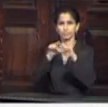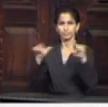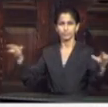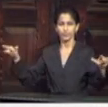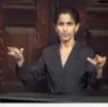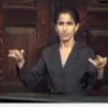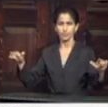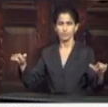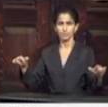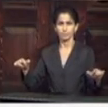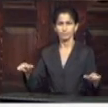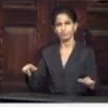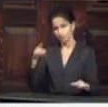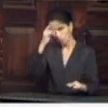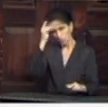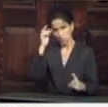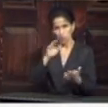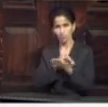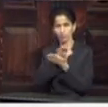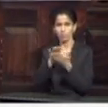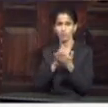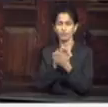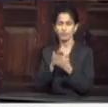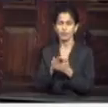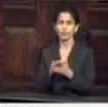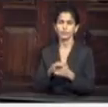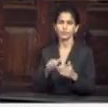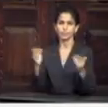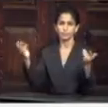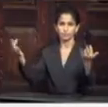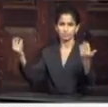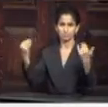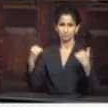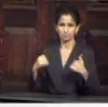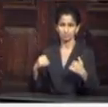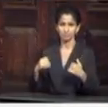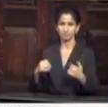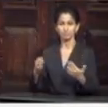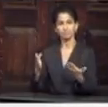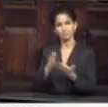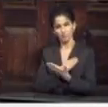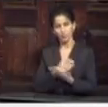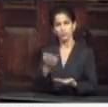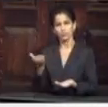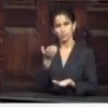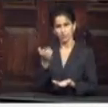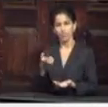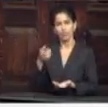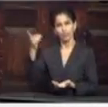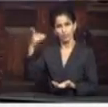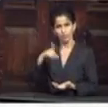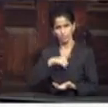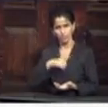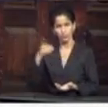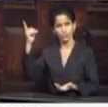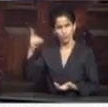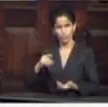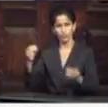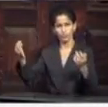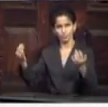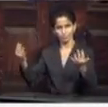né? Sem a presença daqueles que conquistaram e têm o direito de